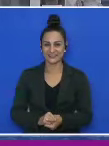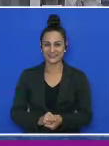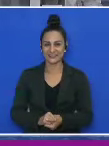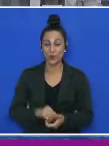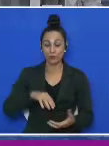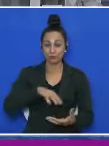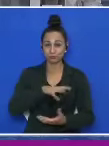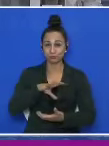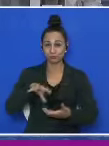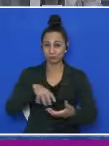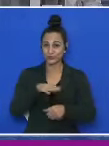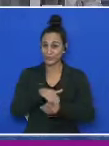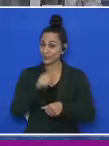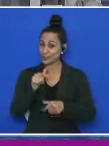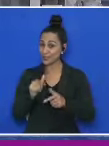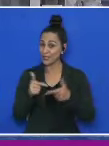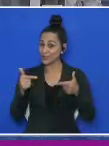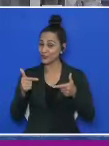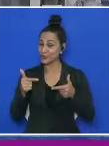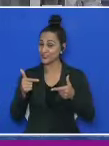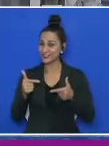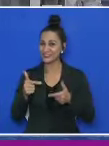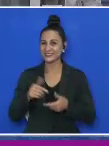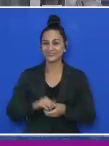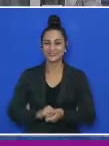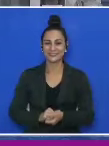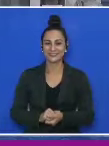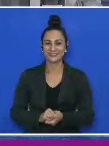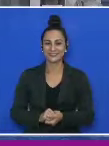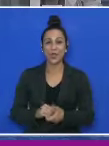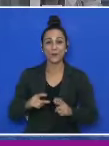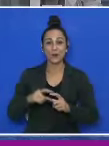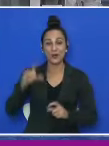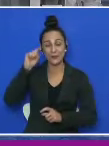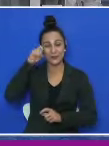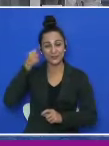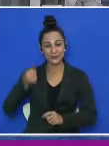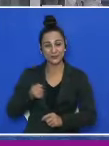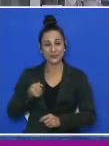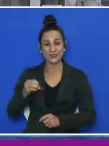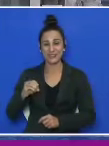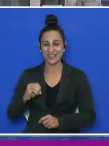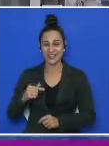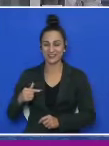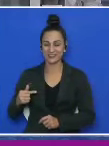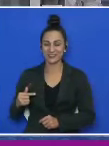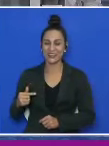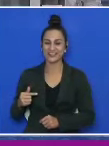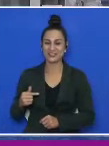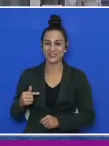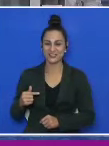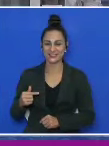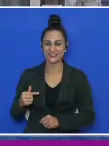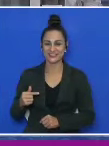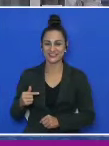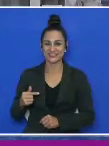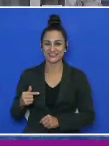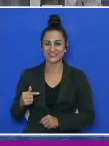O globo girando, você chamando, a sorte chegando. Bola preta, 07. Preta,